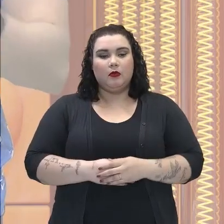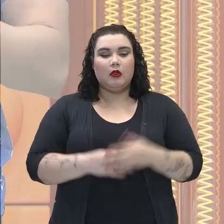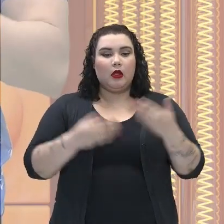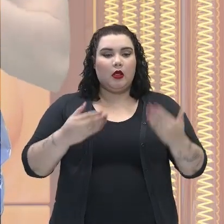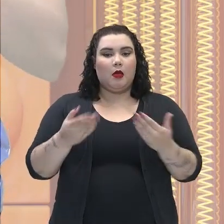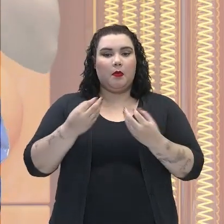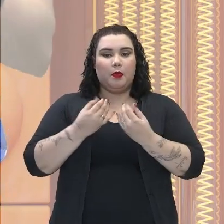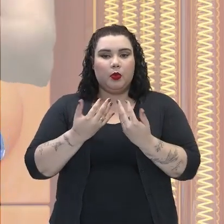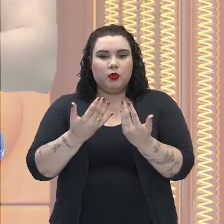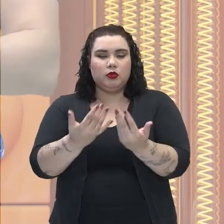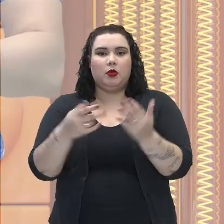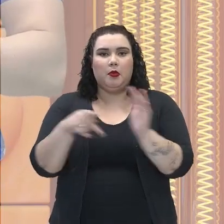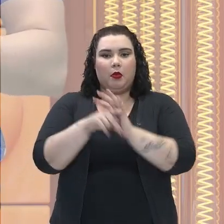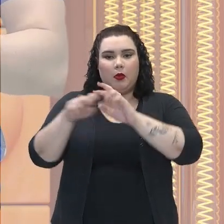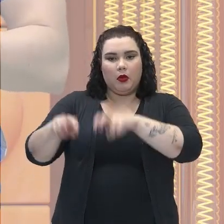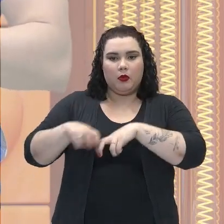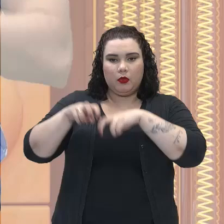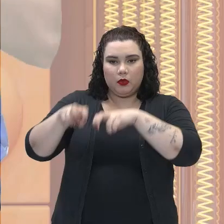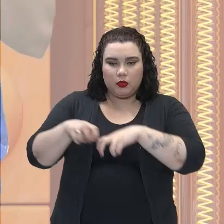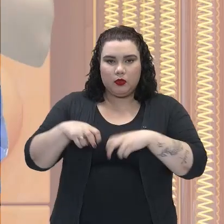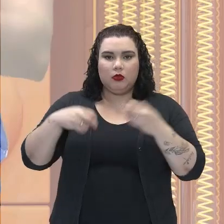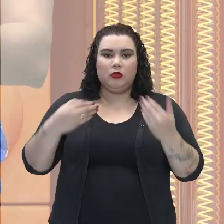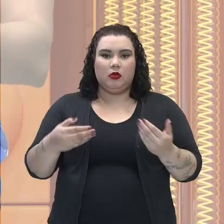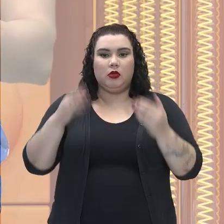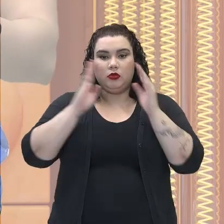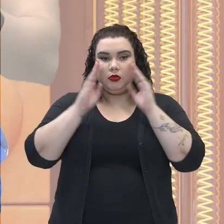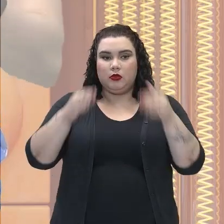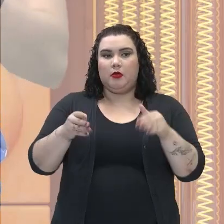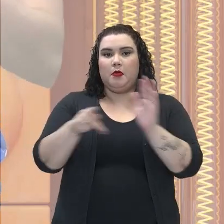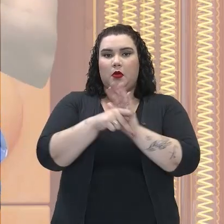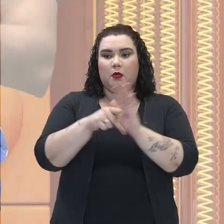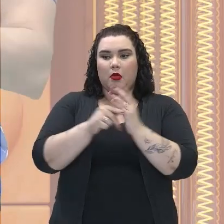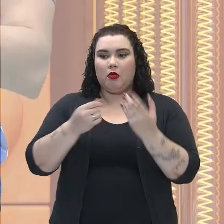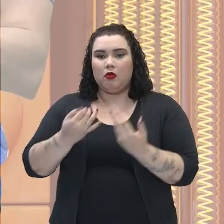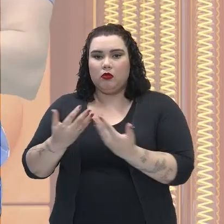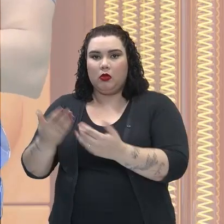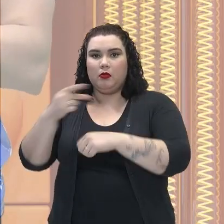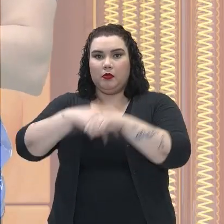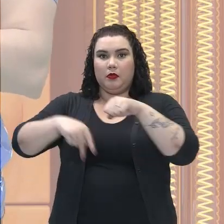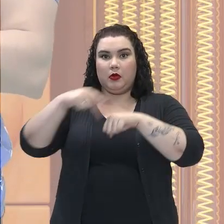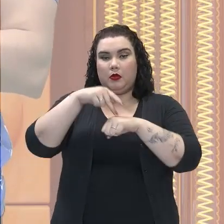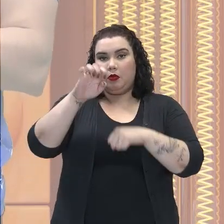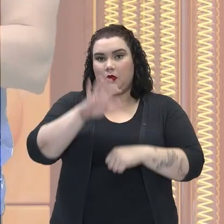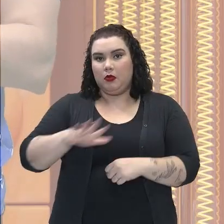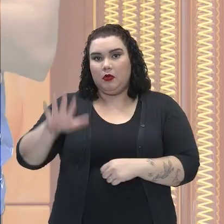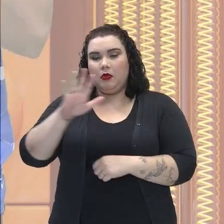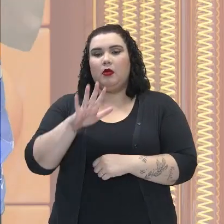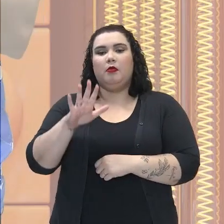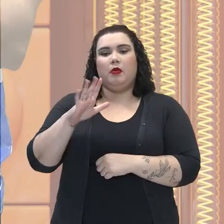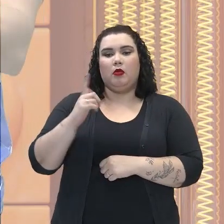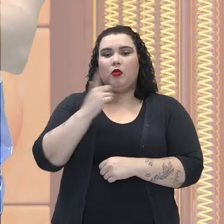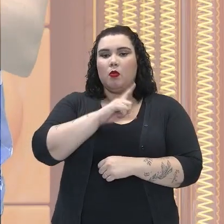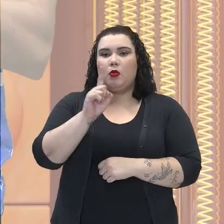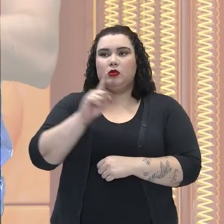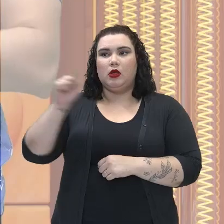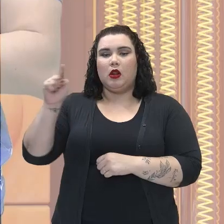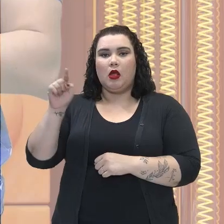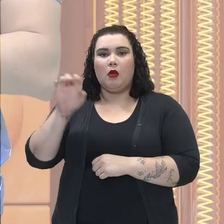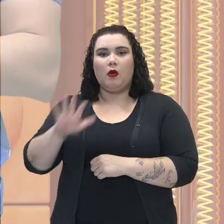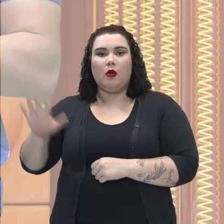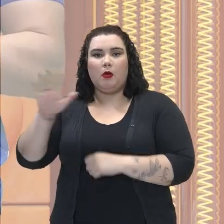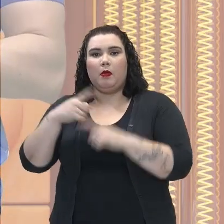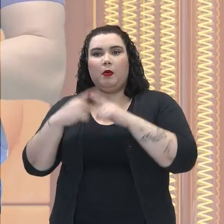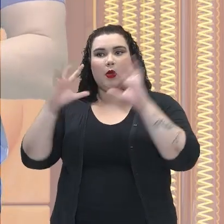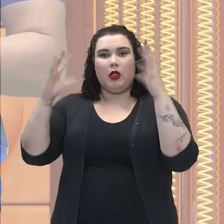produtos oriundos da atividade de agricultura e pecuária, e em especial da agricultura, que os países europeus não conseguiam, por exemplo, realizar na Europa em função do